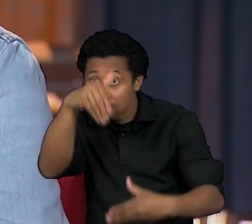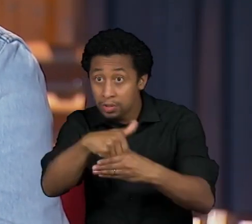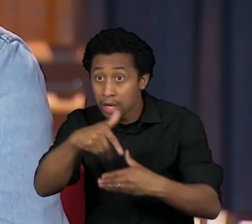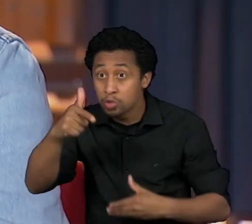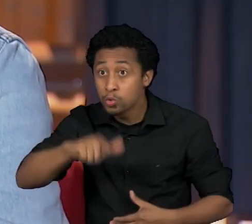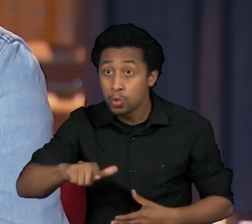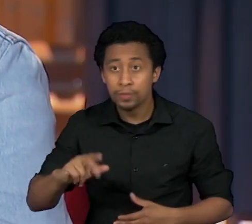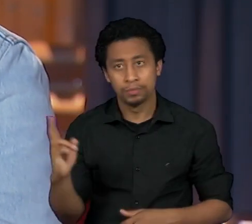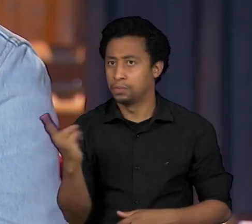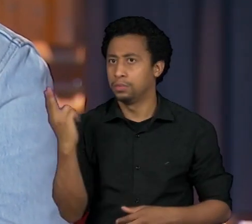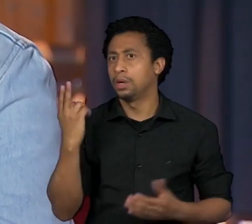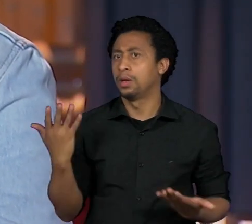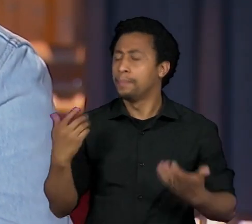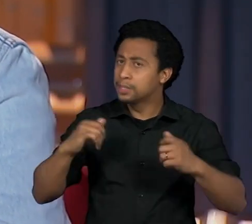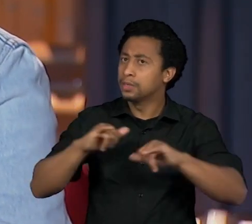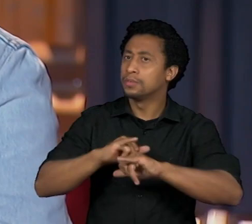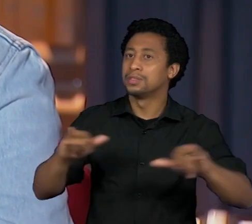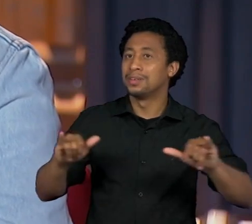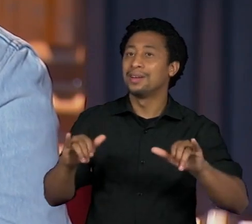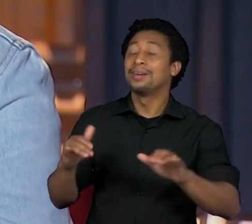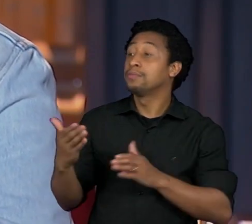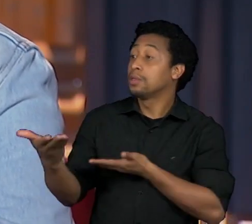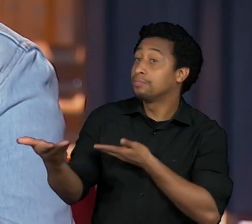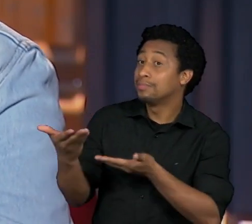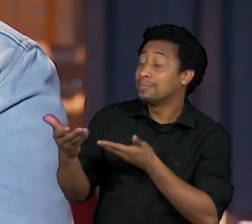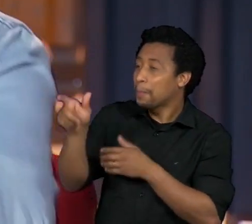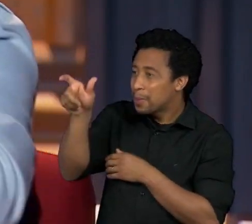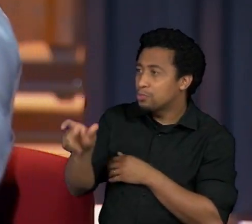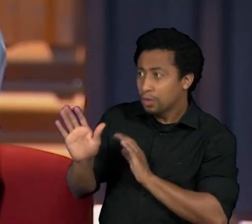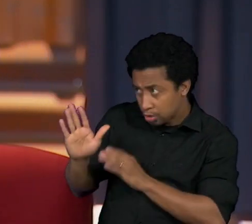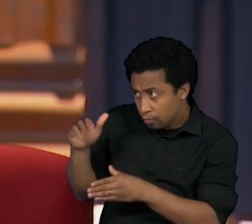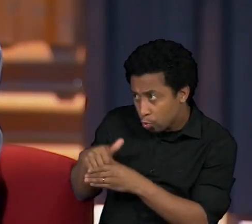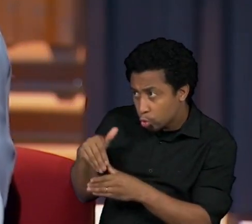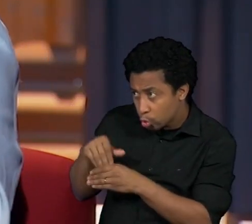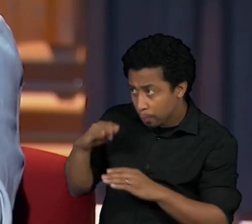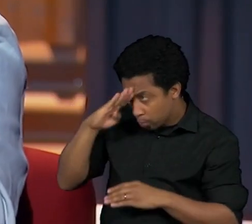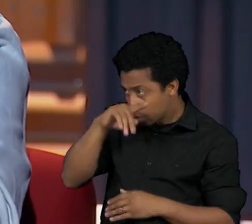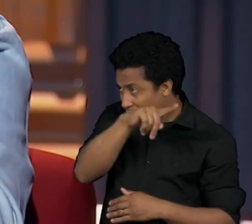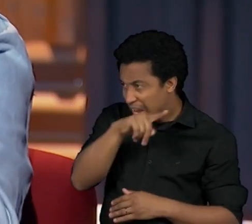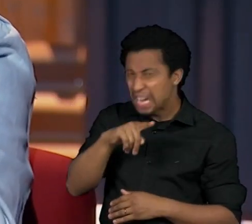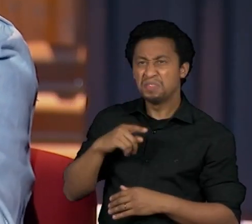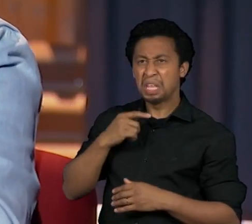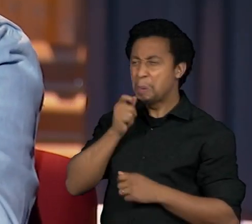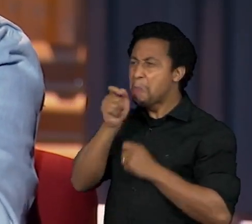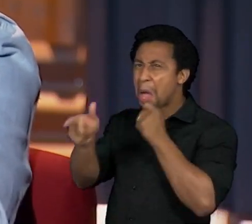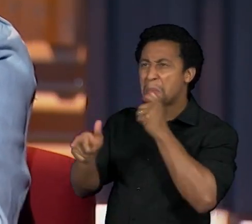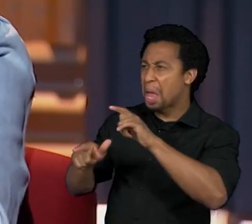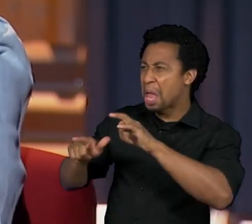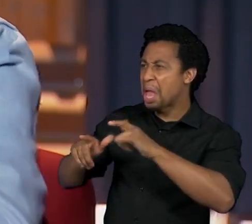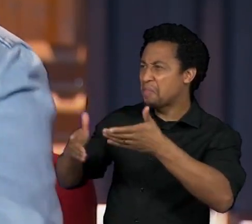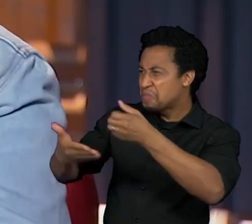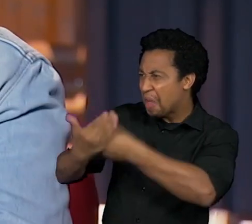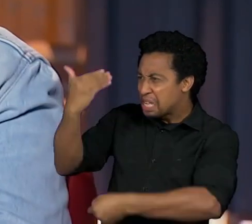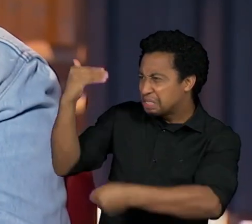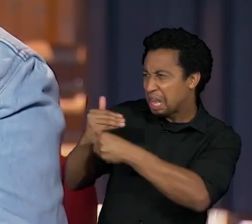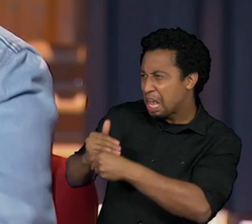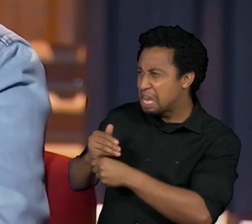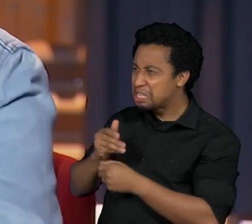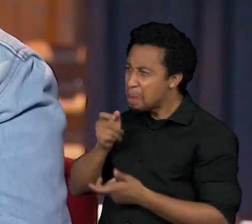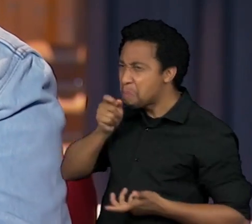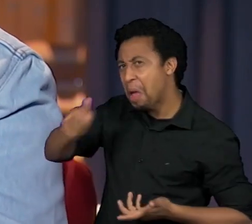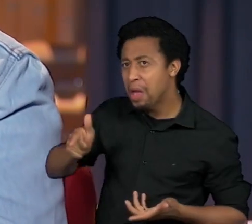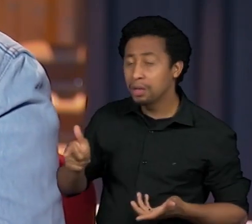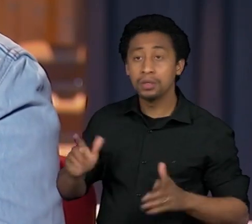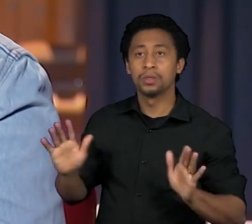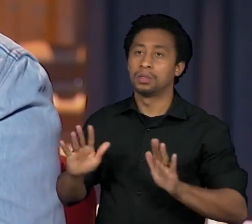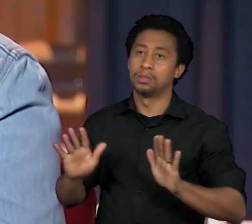das intenções. Então, não dá para você chegar para uma pessoa que votou no Bolsonaro e agredi-la. Você é um fascista. Se esse é o papo, melhor não ter esse papo, até porque ele